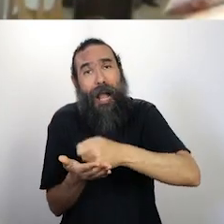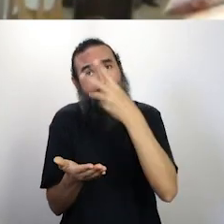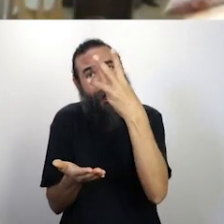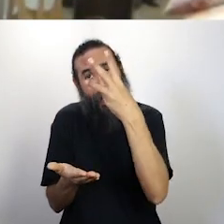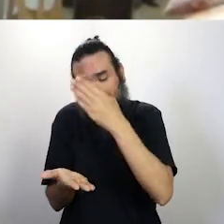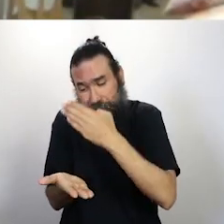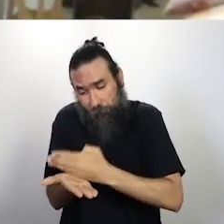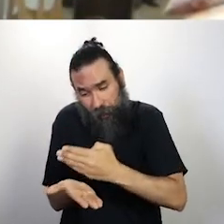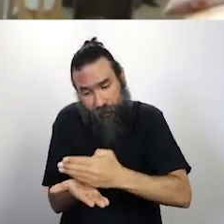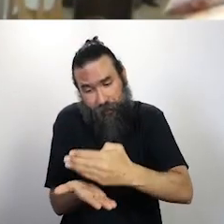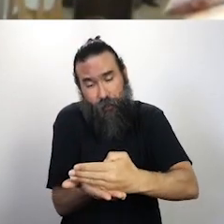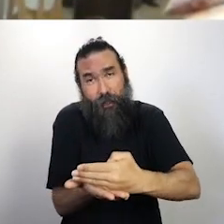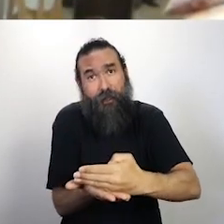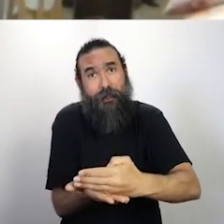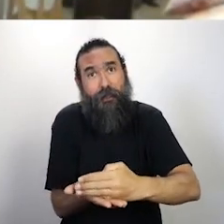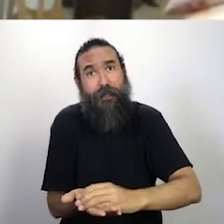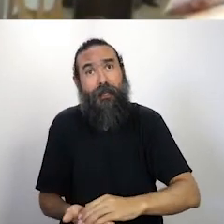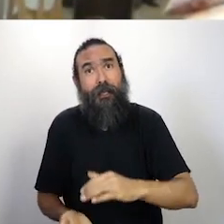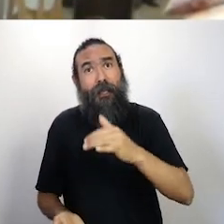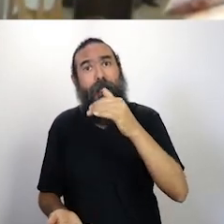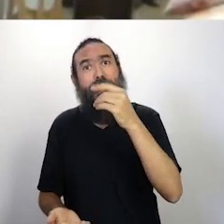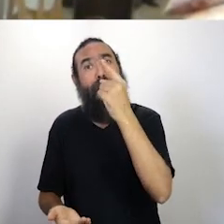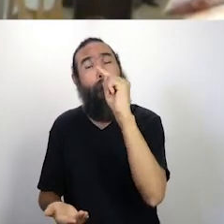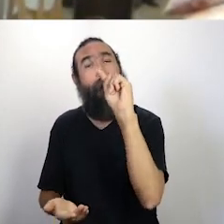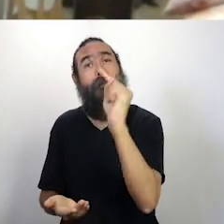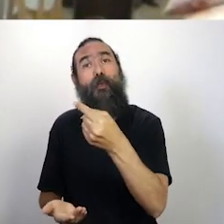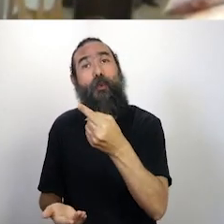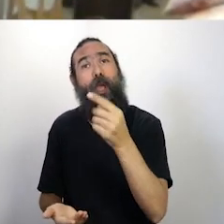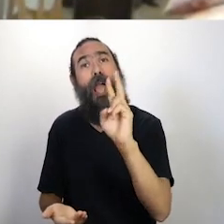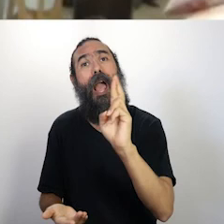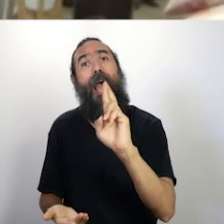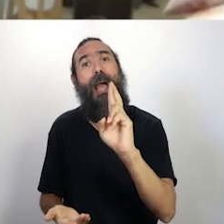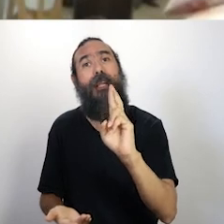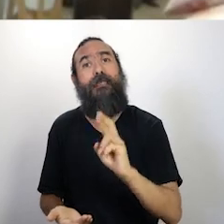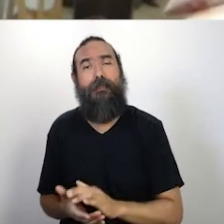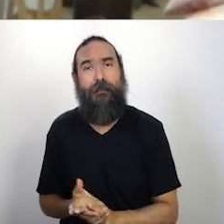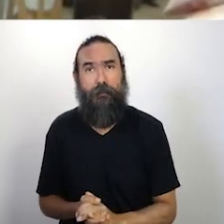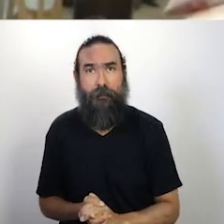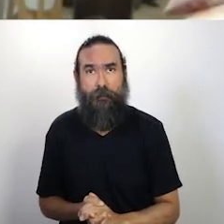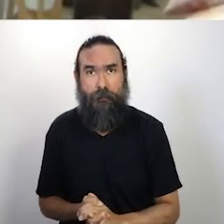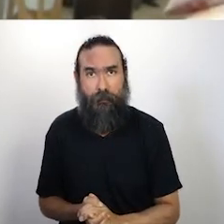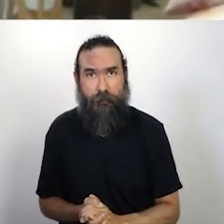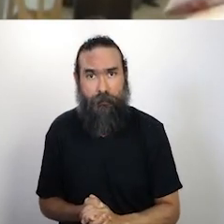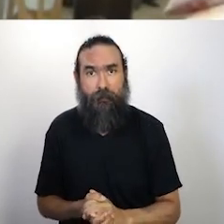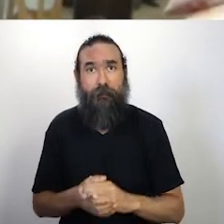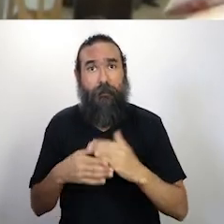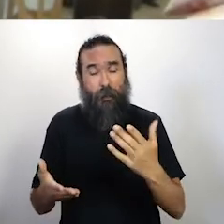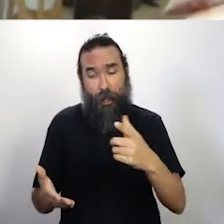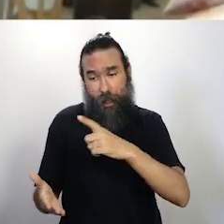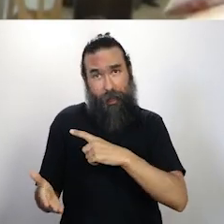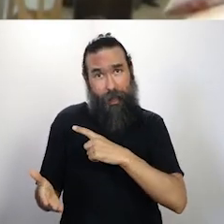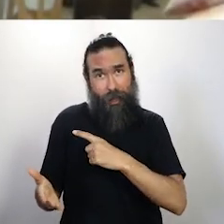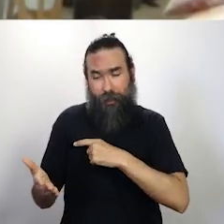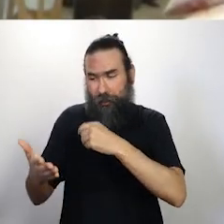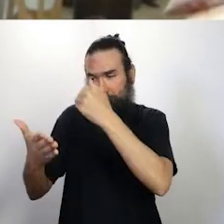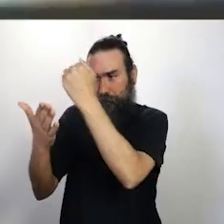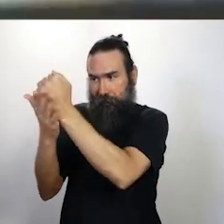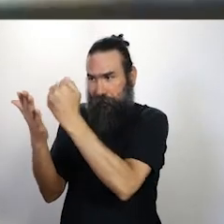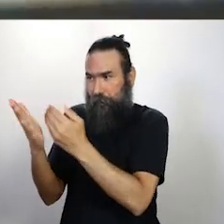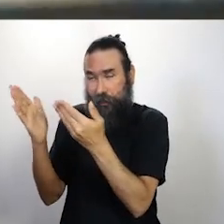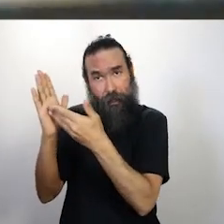parece que diz que dentro do item do item não do inciso 2 lá do artigo segundo